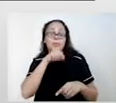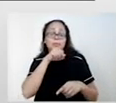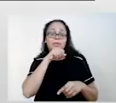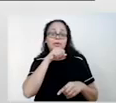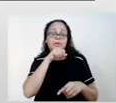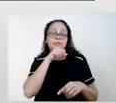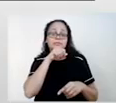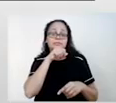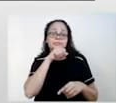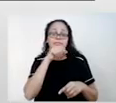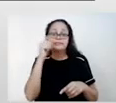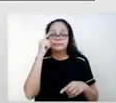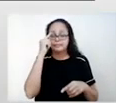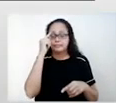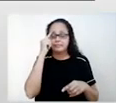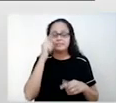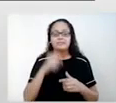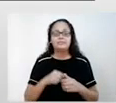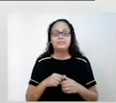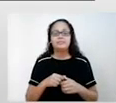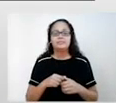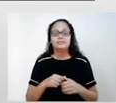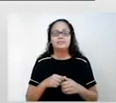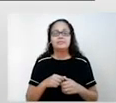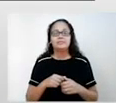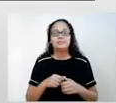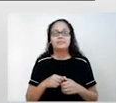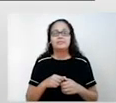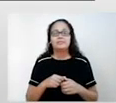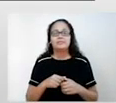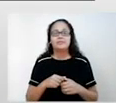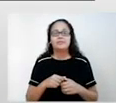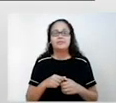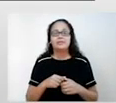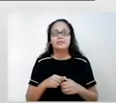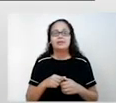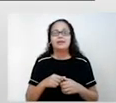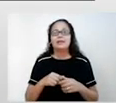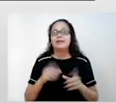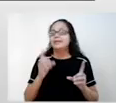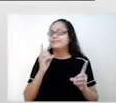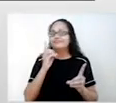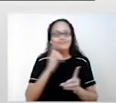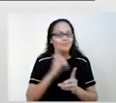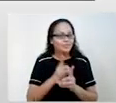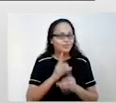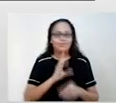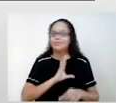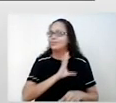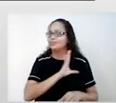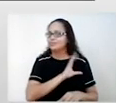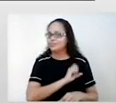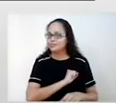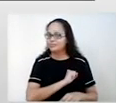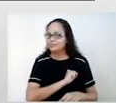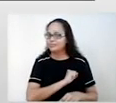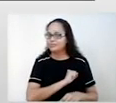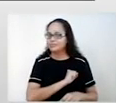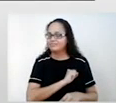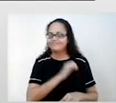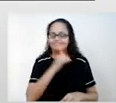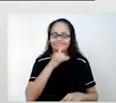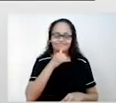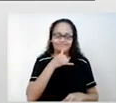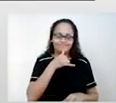só. Desde que, por uma estranha coincidência do destino, ele se desencontrou do seu amor. Olha só que coisa mais